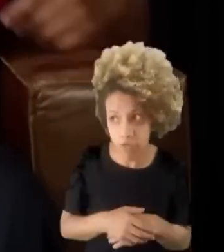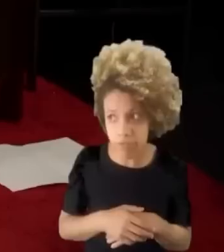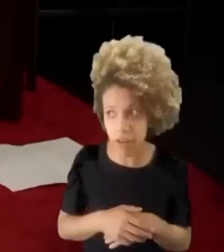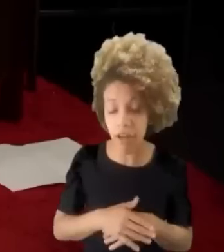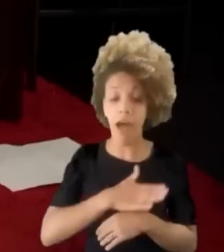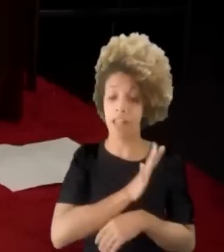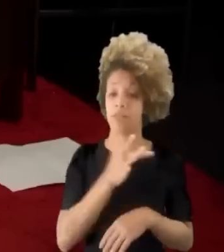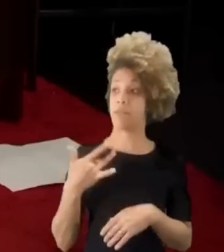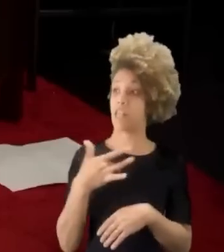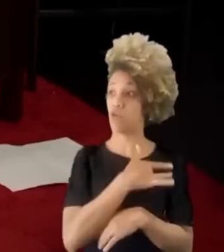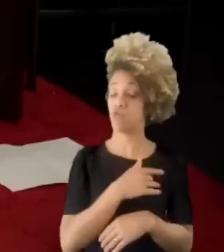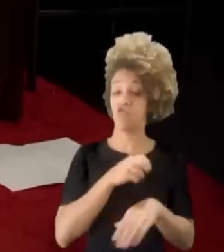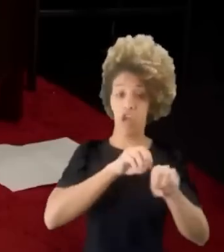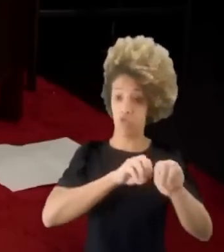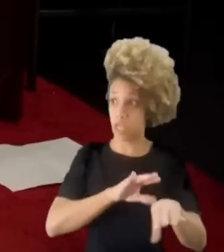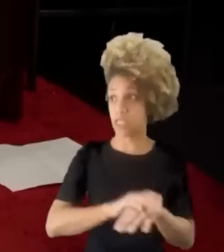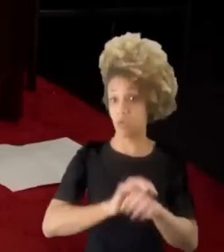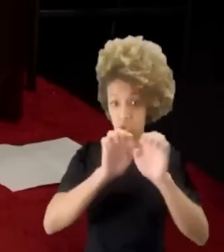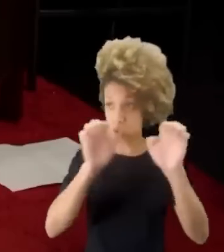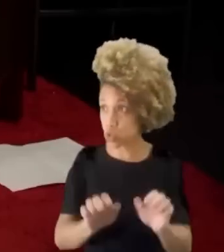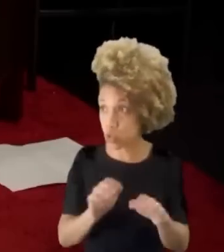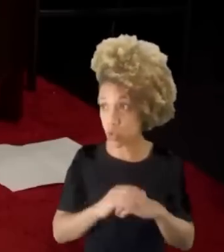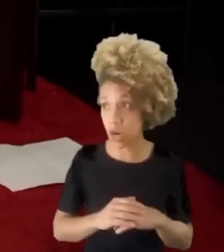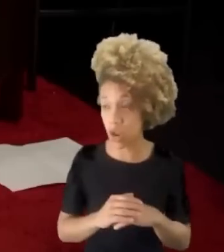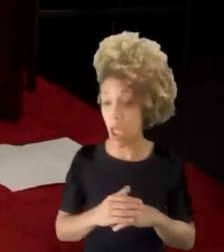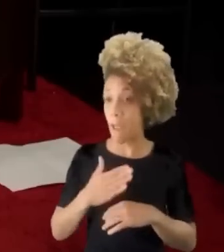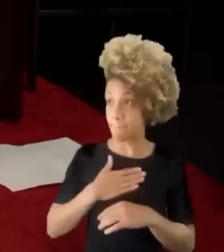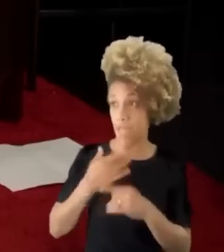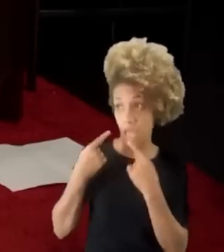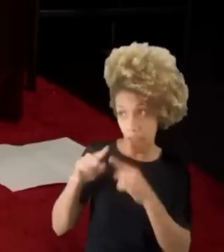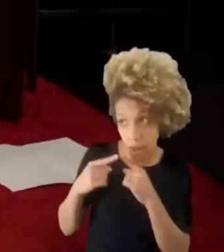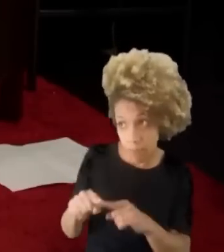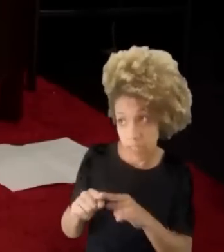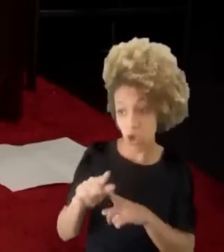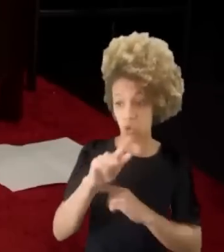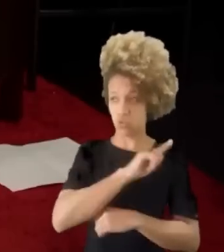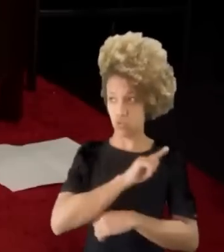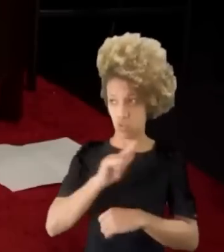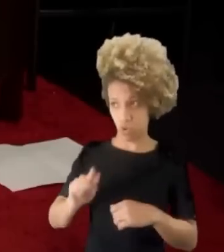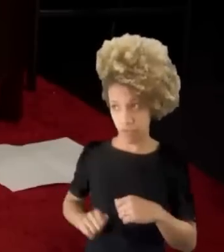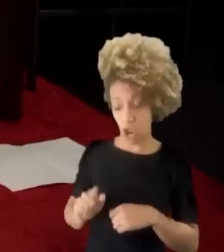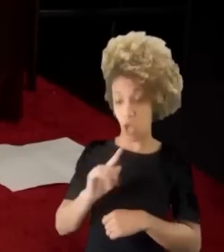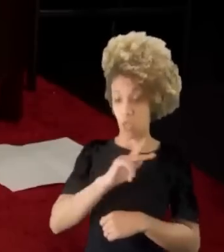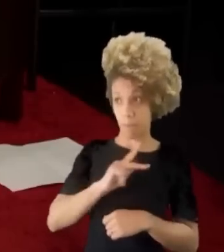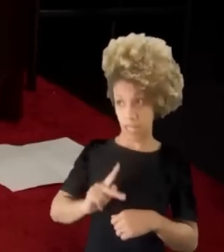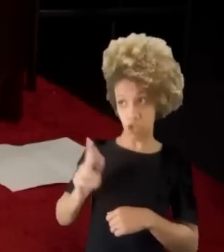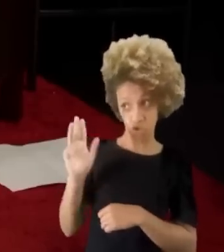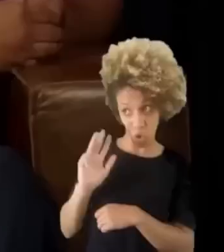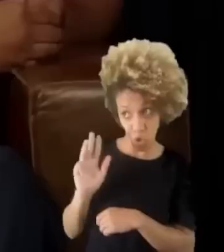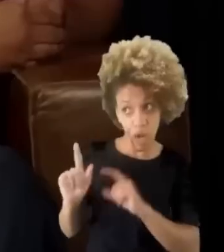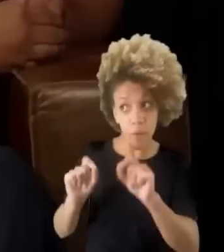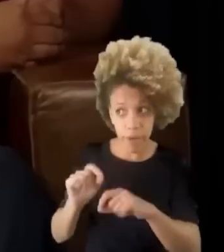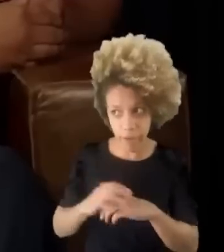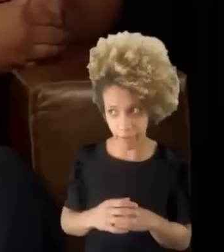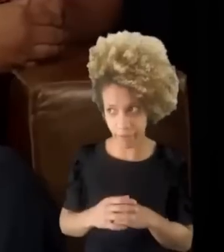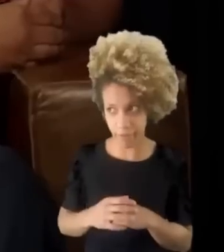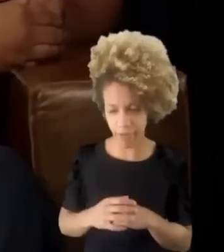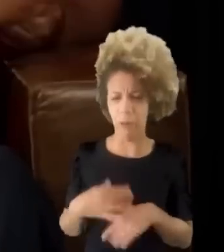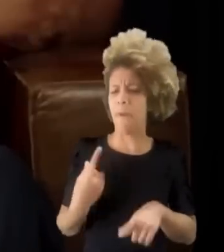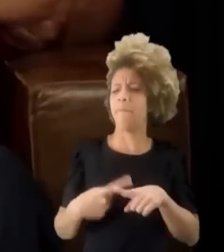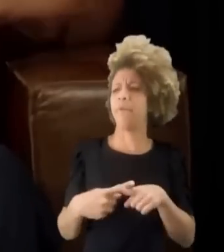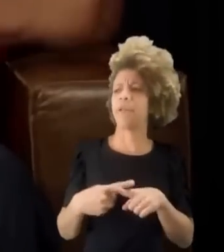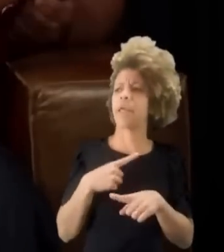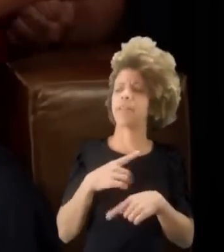racismo é saúde racismo e educação estrutura Tanto que uma das minhas crítica a esse governo do do presidente Lula é que tipo assim